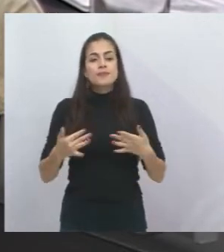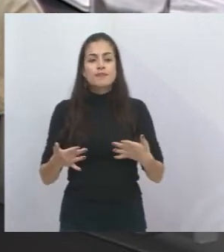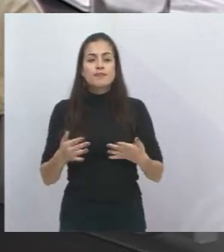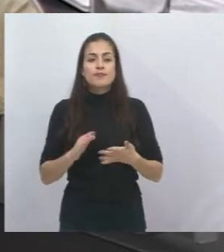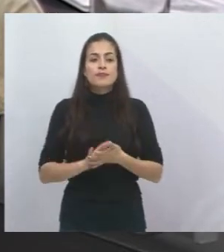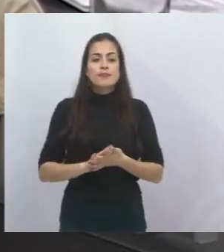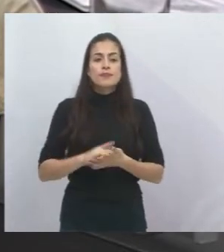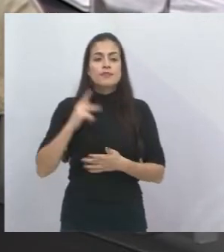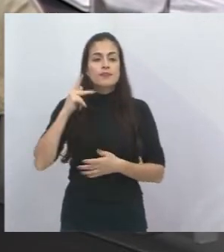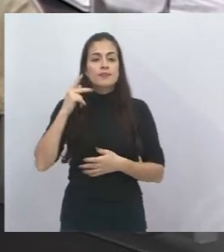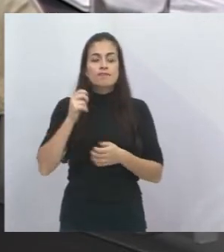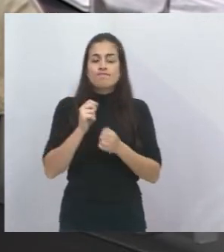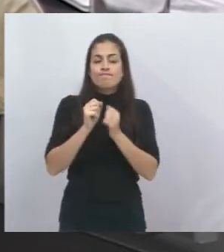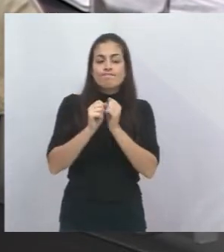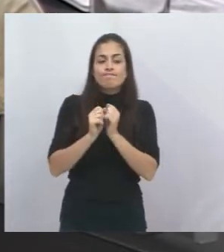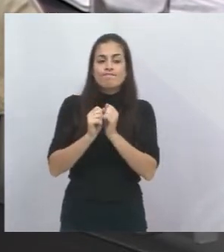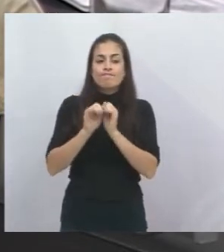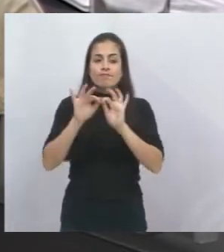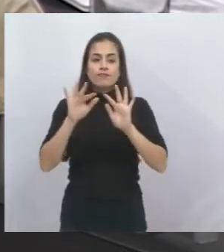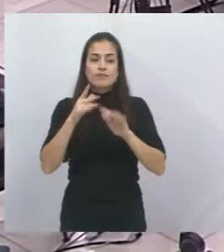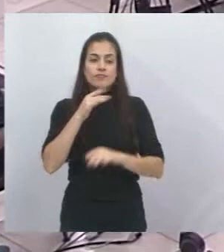o vereador não se manifesta, tá bom?